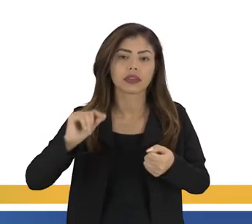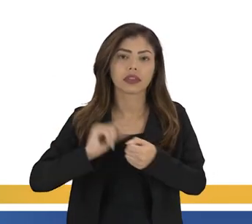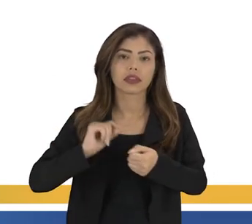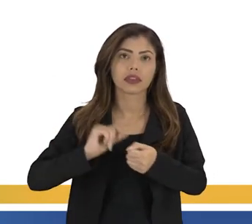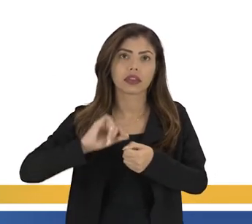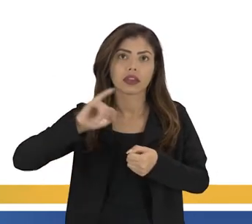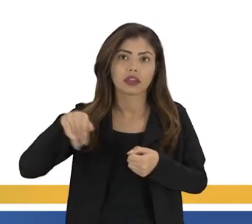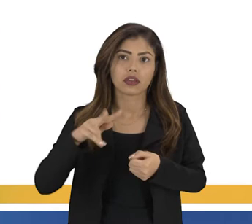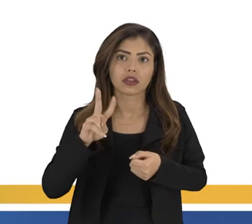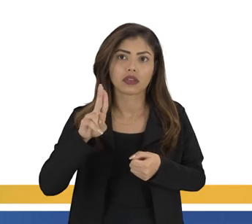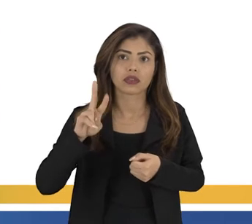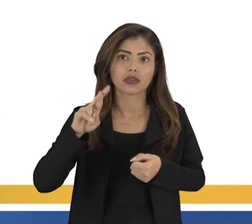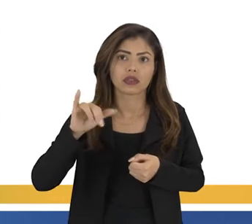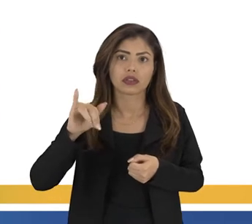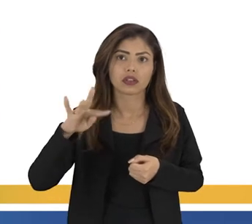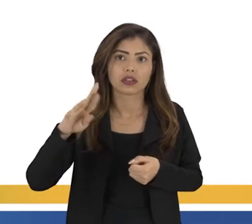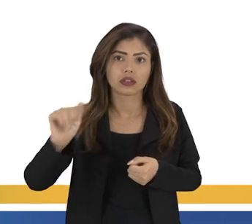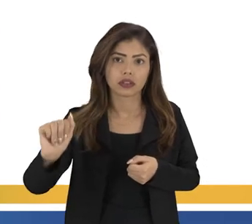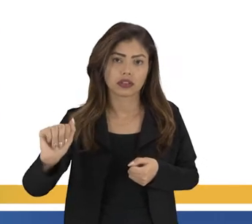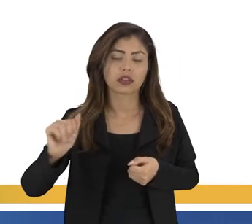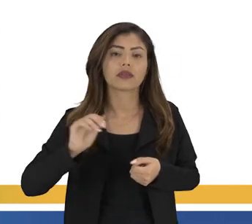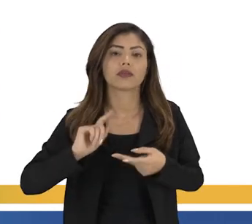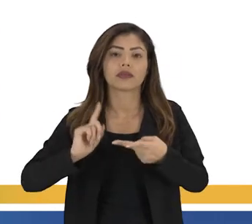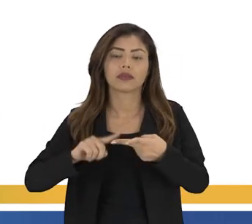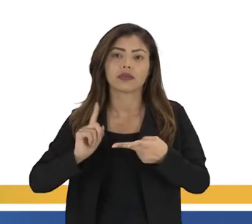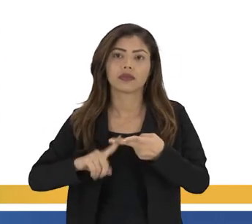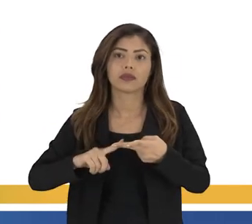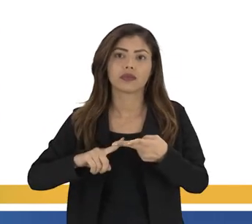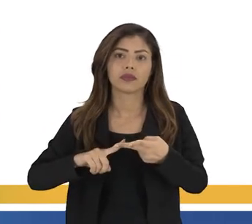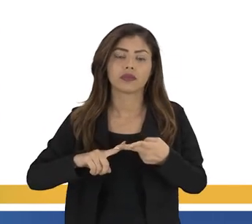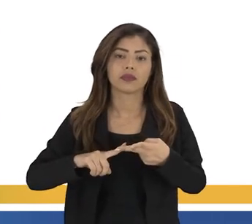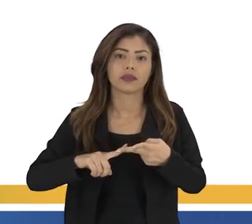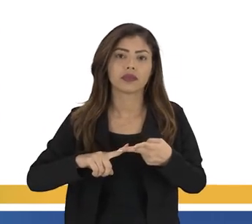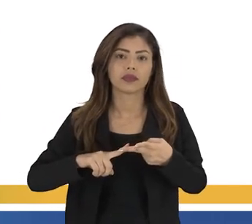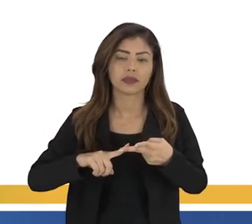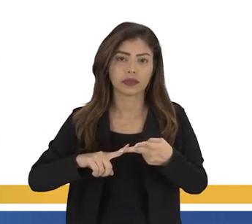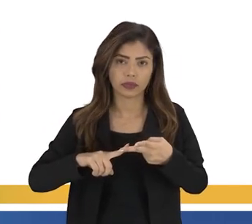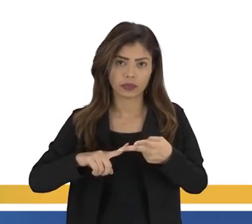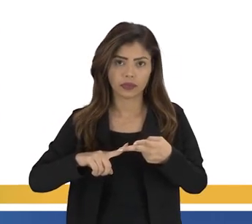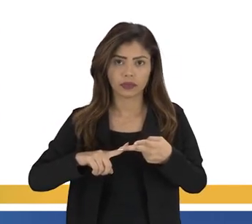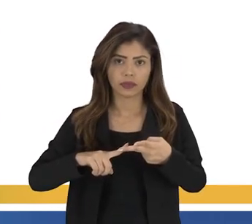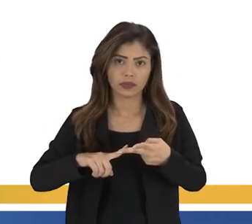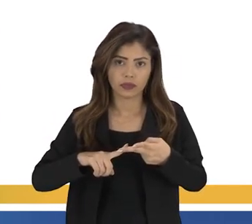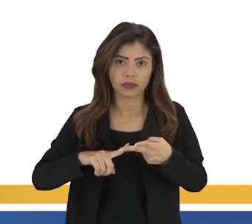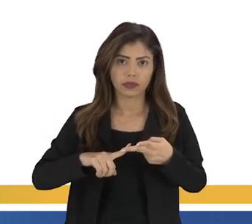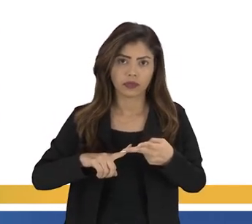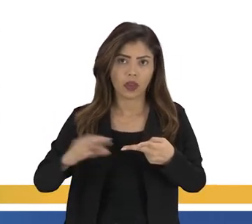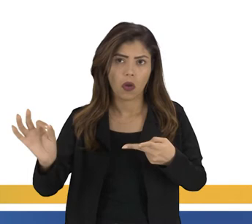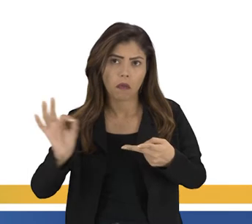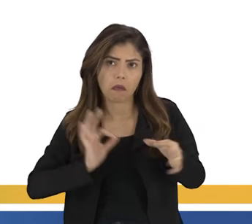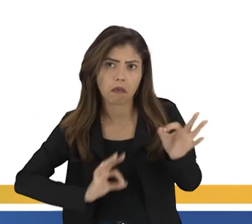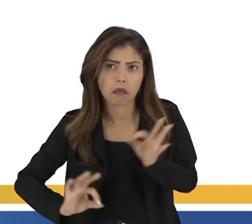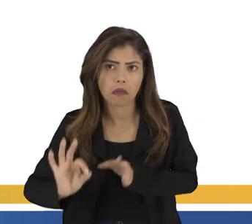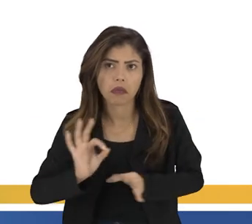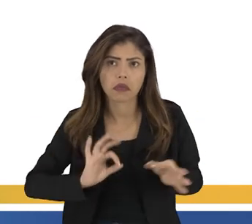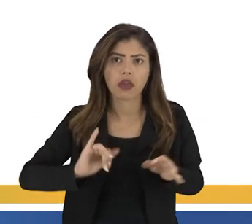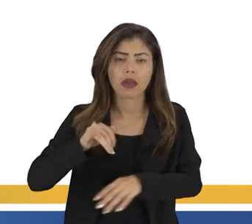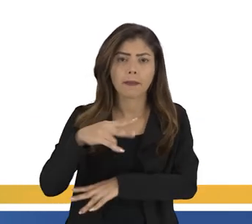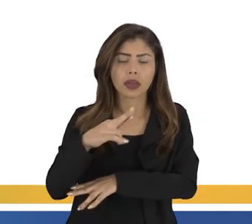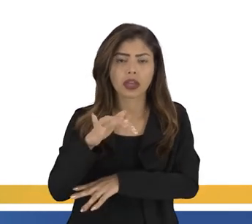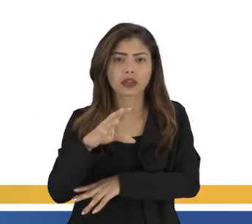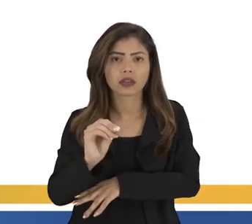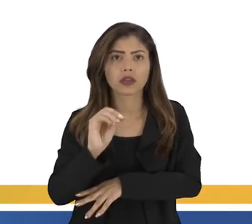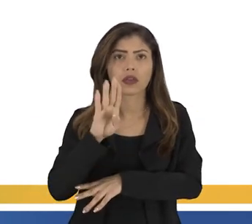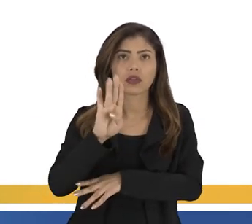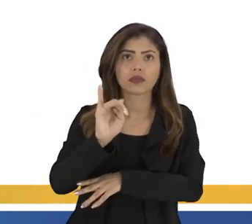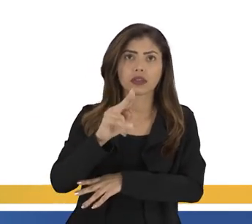foi elaborada pelo jurista galho lá no império romano e o outro né que foi justamente organizado no império bizantino